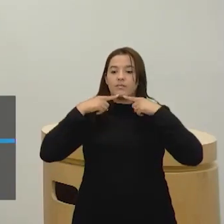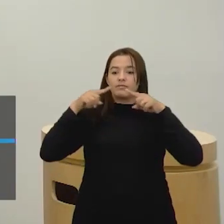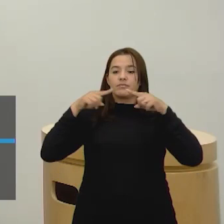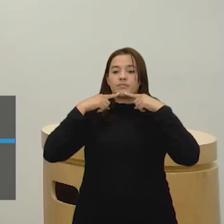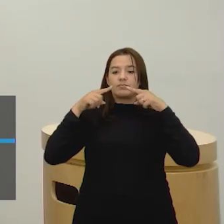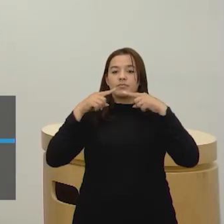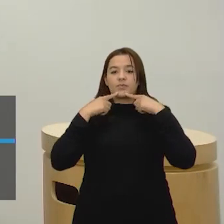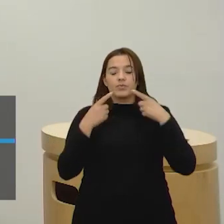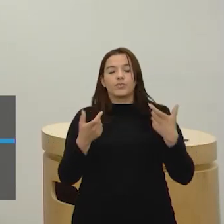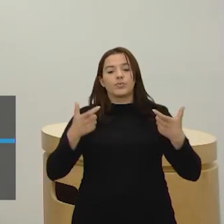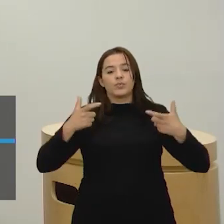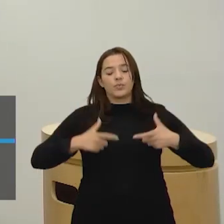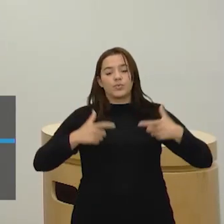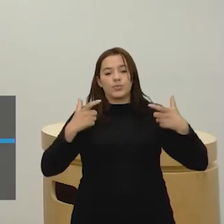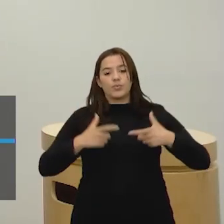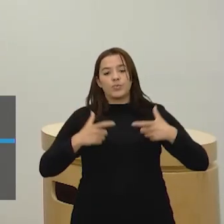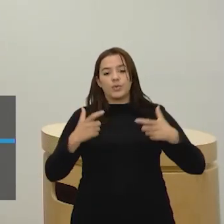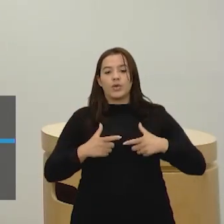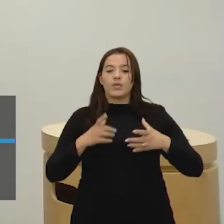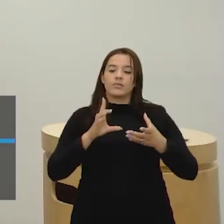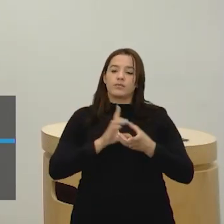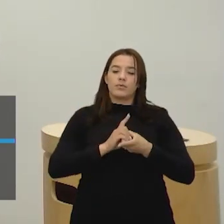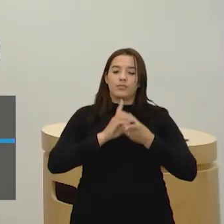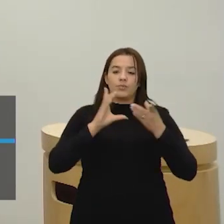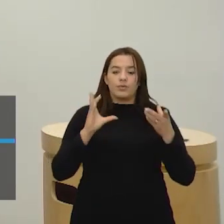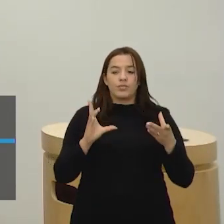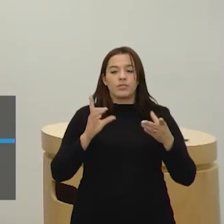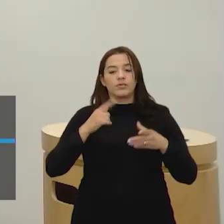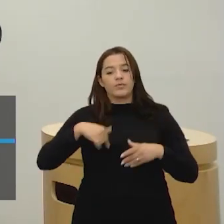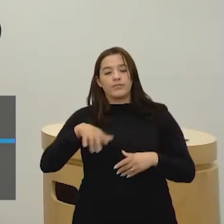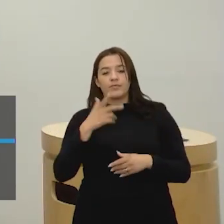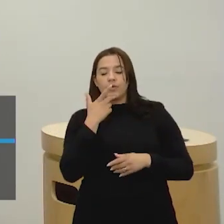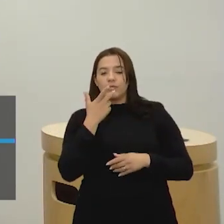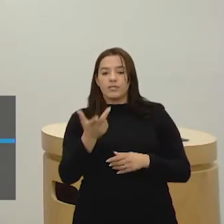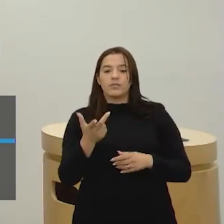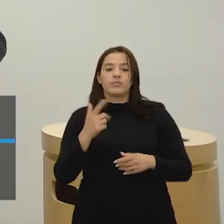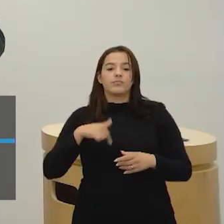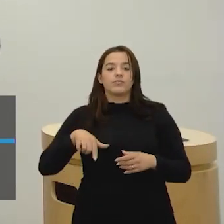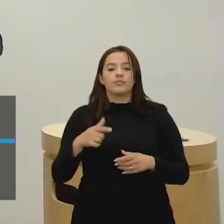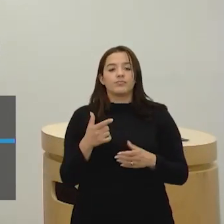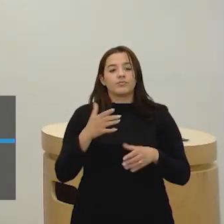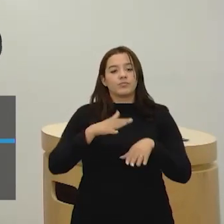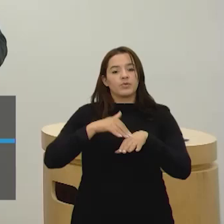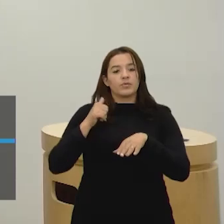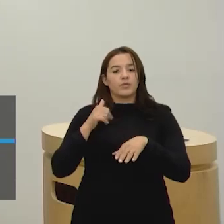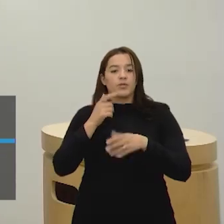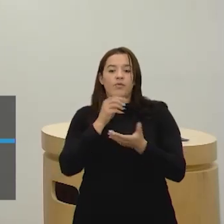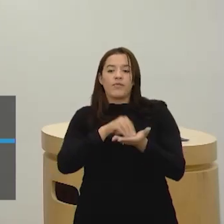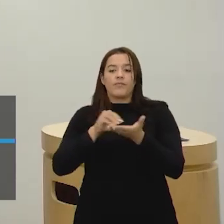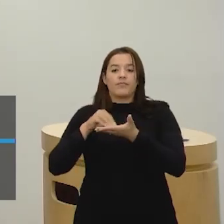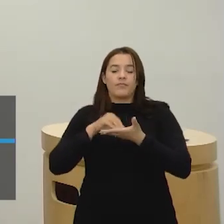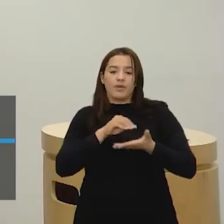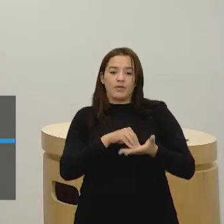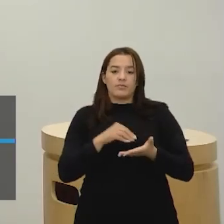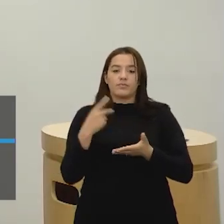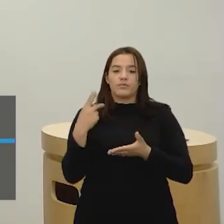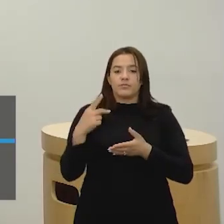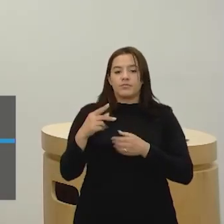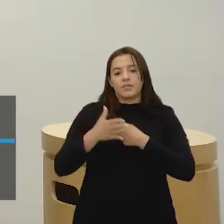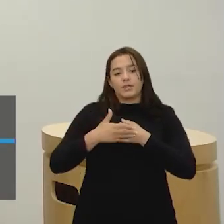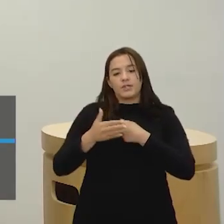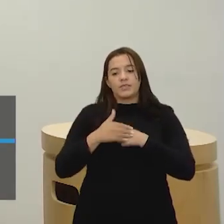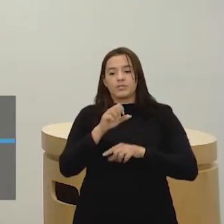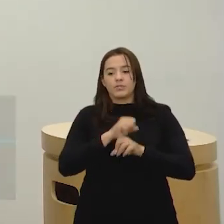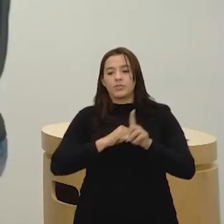num ambiente democrático, justamente chamando a atenção por alguma falta, alguma carência social.